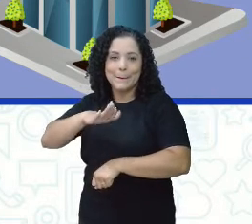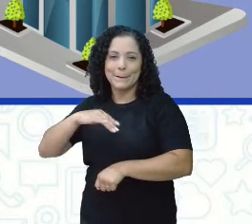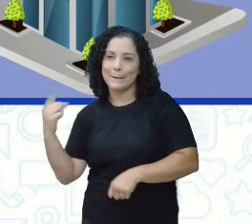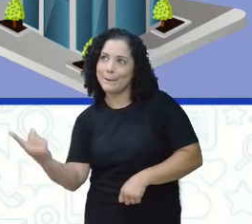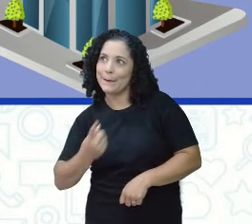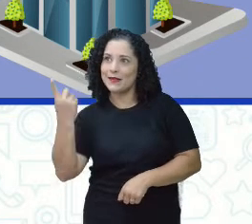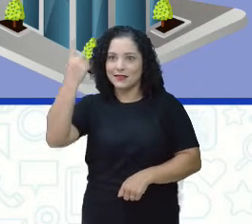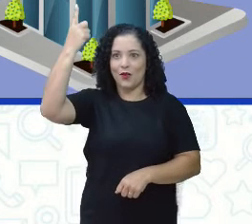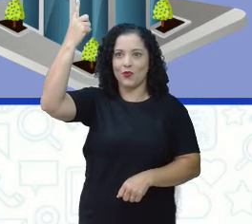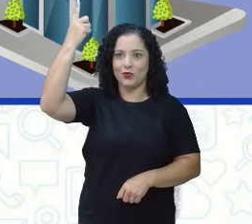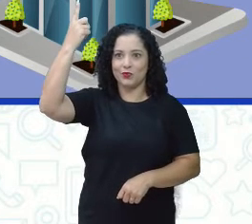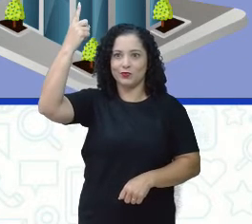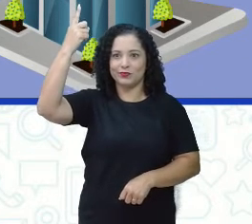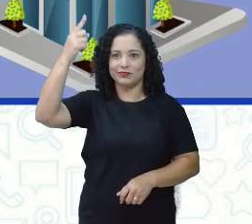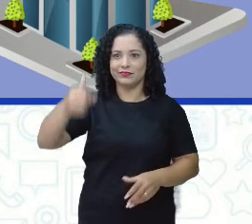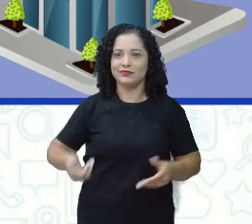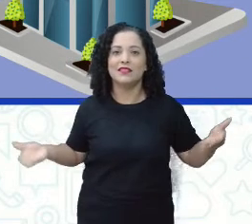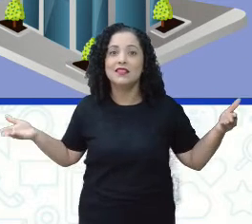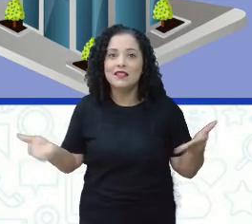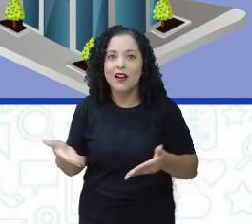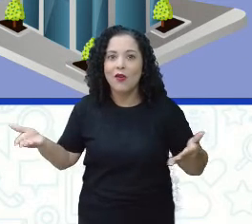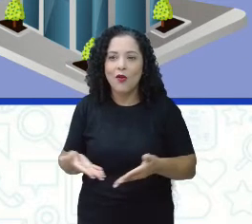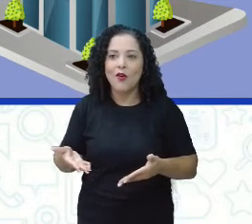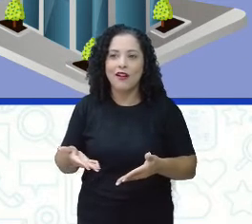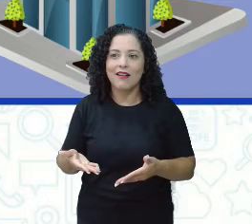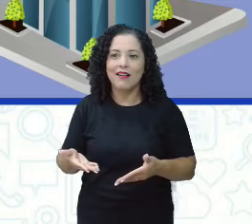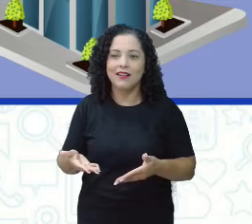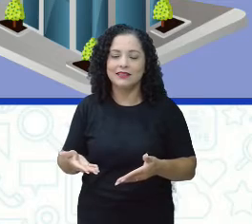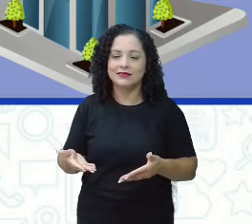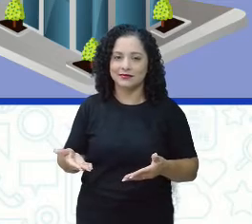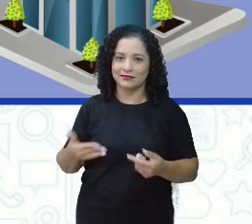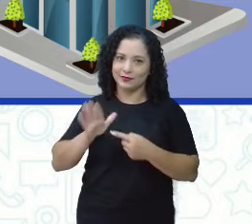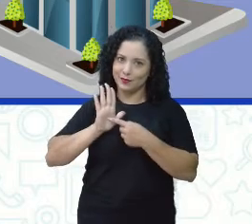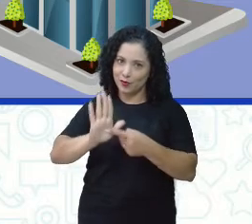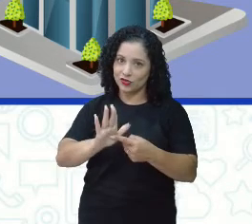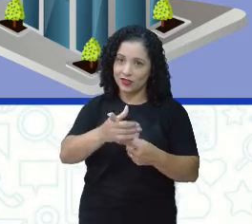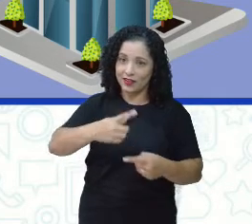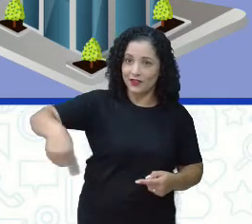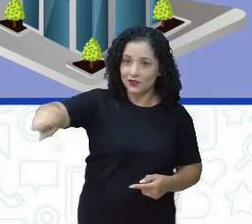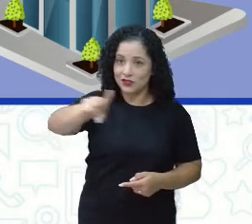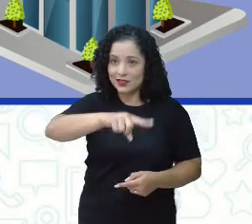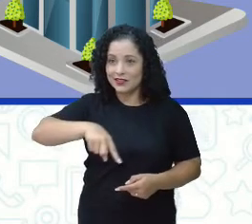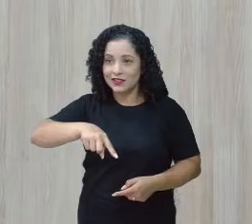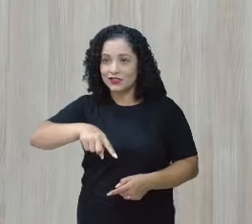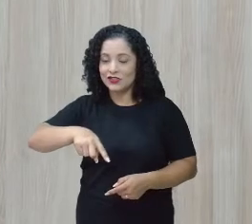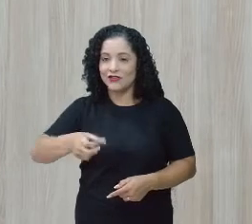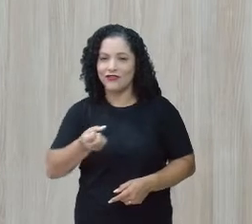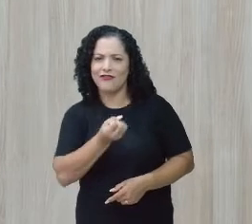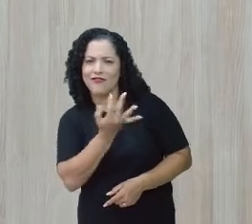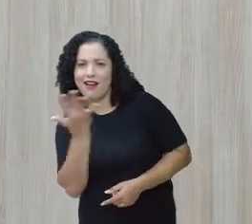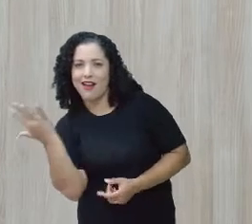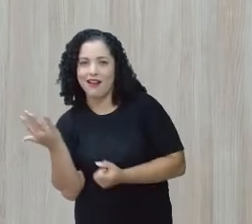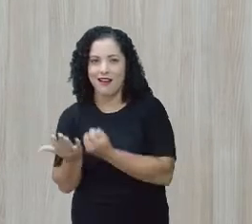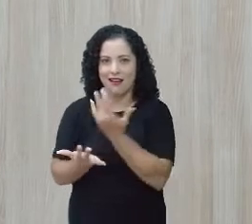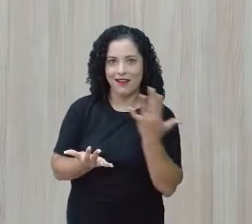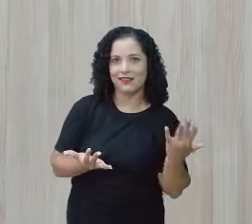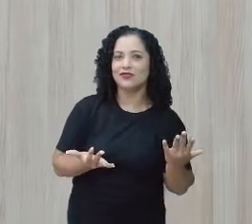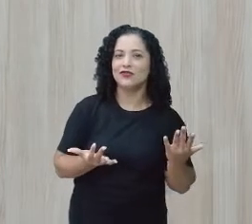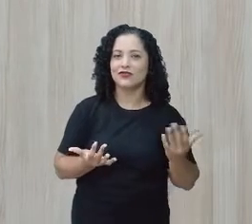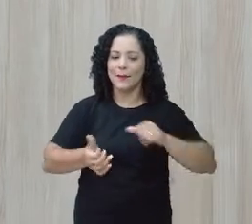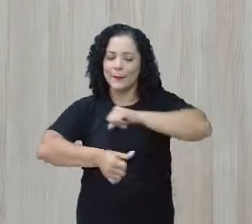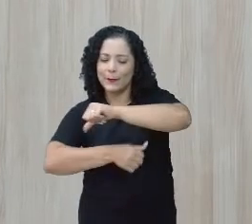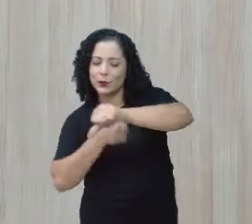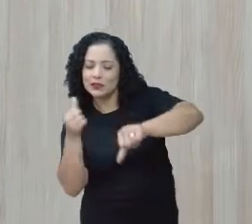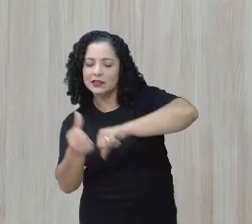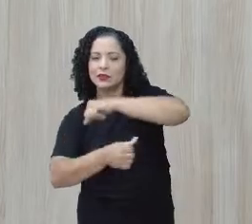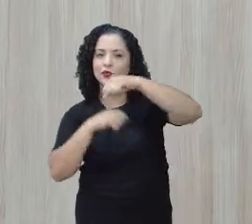Mais um rapidinho. E nesse momento? Então, o que eu estou apresentando aqui para vocês, um monte, à medida que eu vou mudando